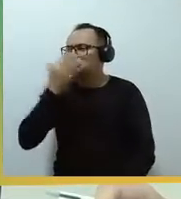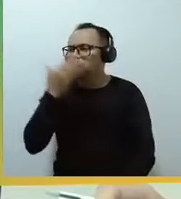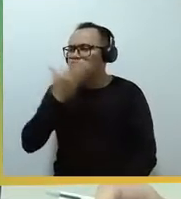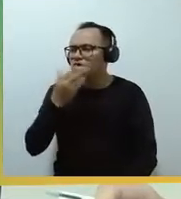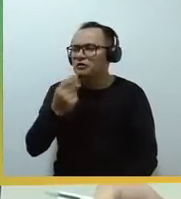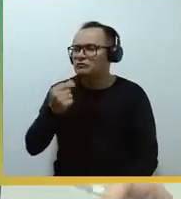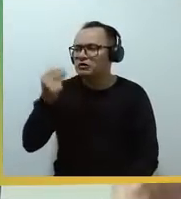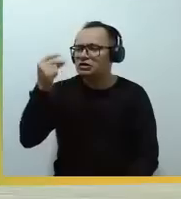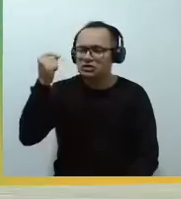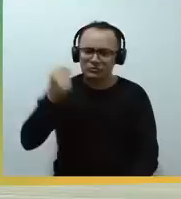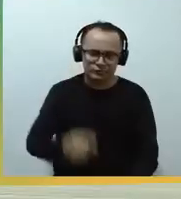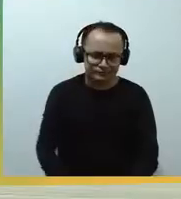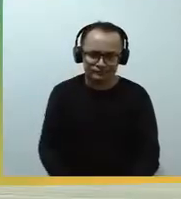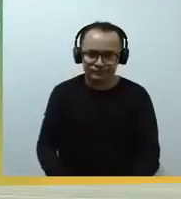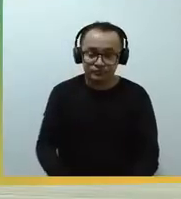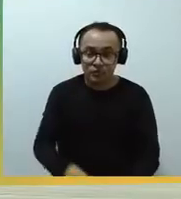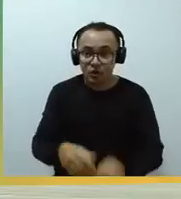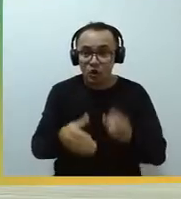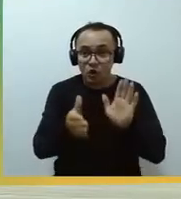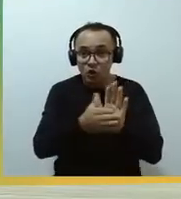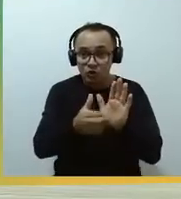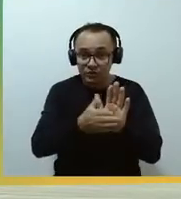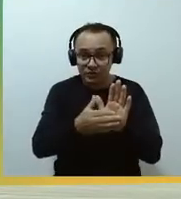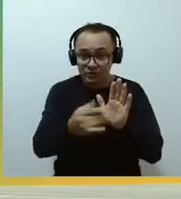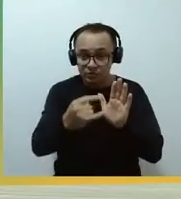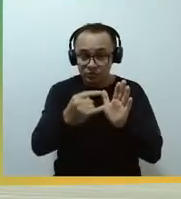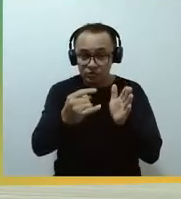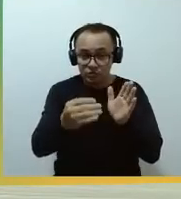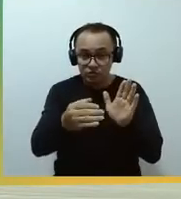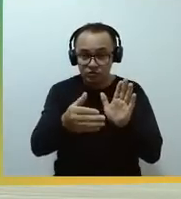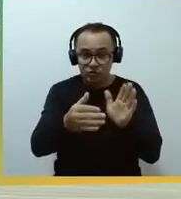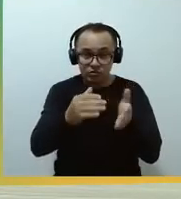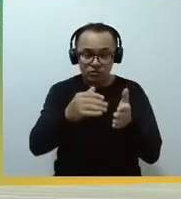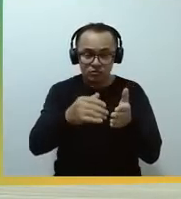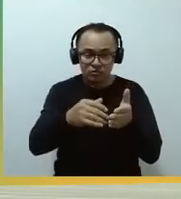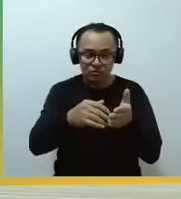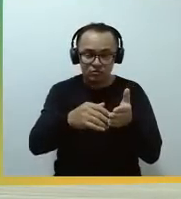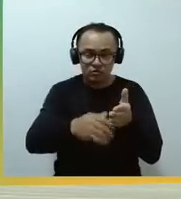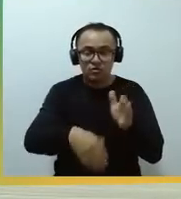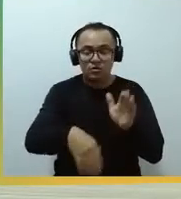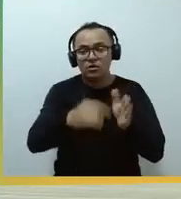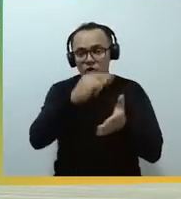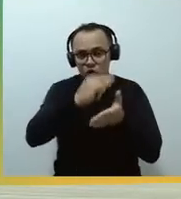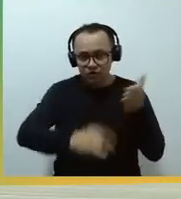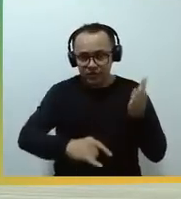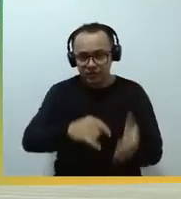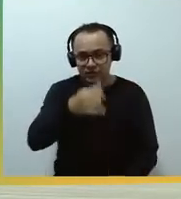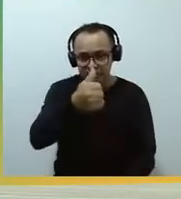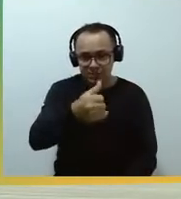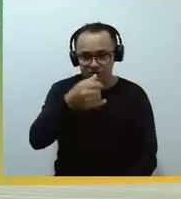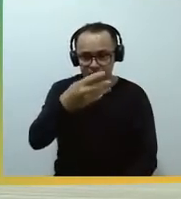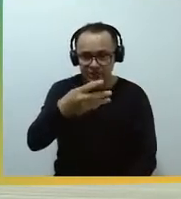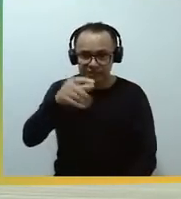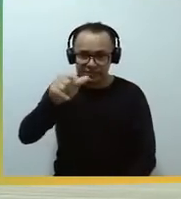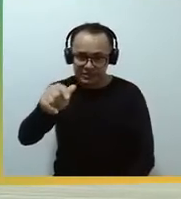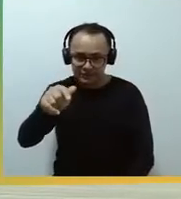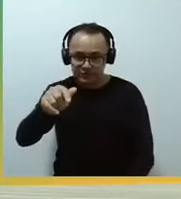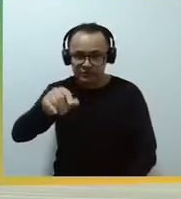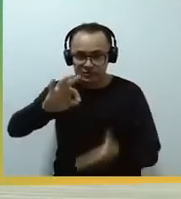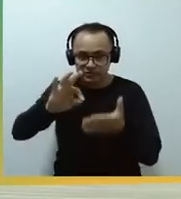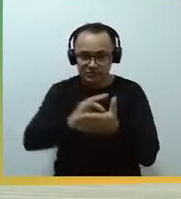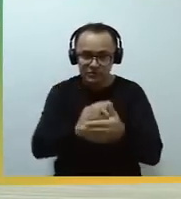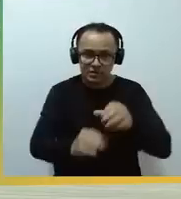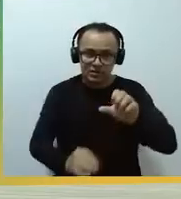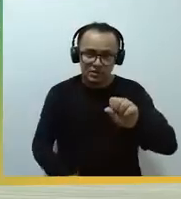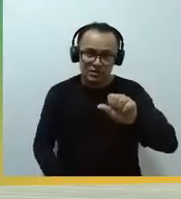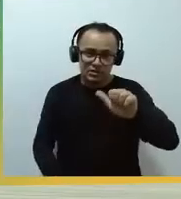Esse contrato 147 de 2002, que é o contrato de iluminação pública, ele foi assinado pela Serrana pelo Salomão Peruso, que também foi seu funcionário, e